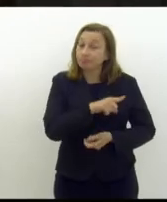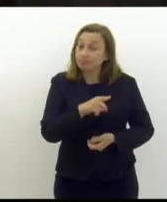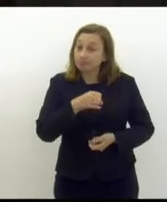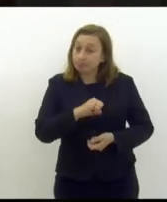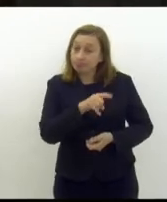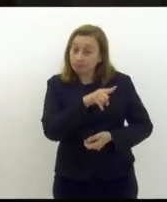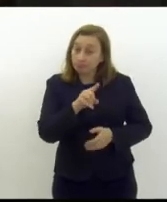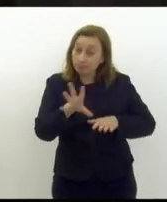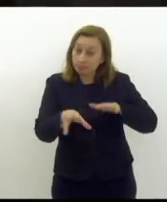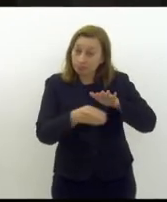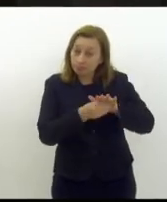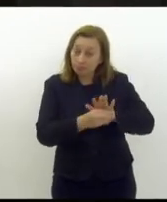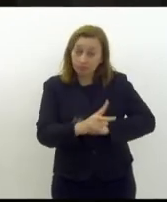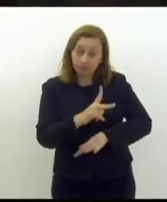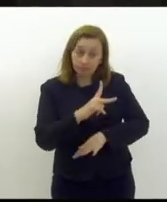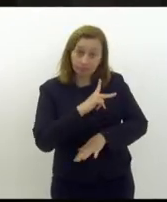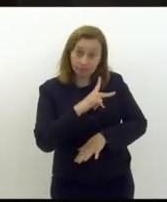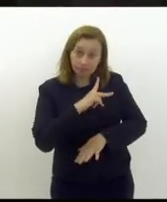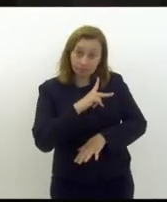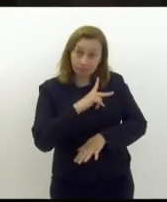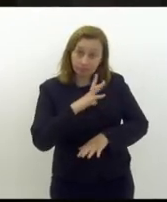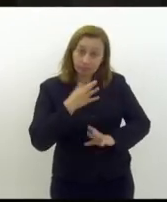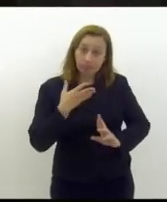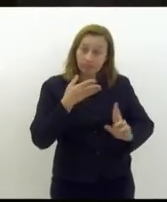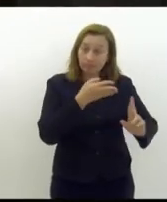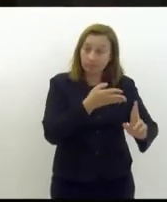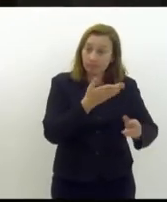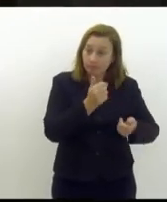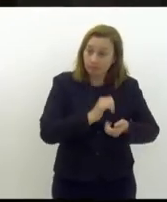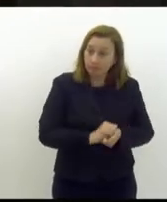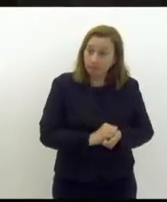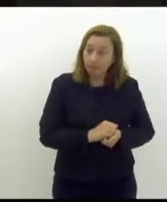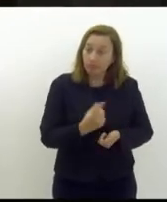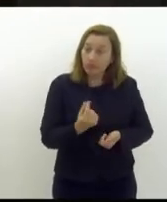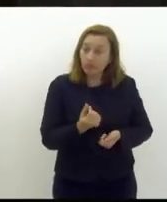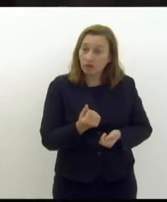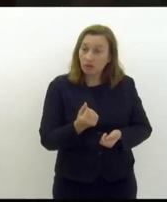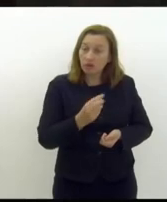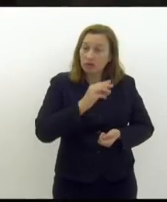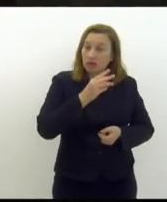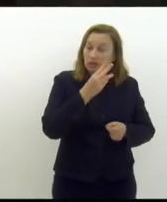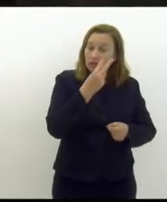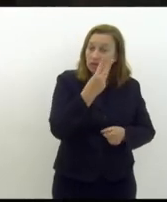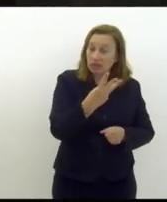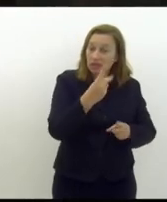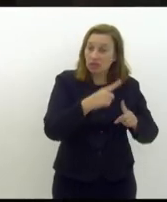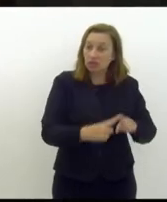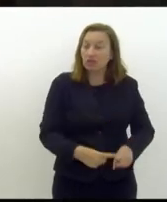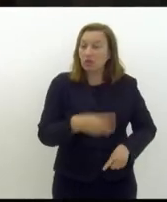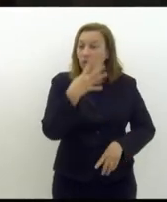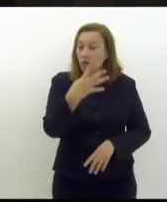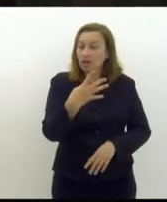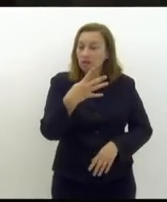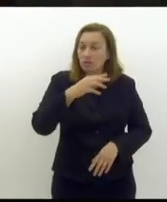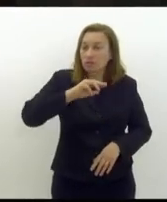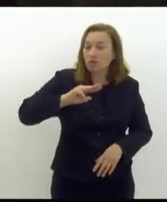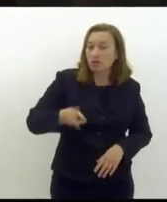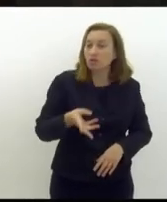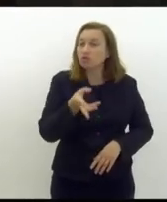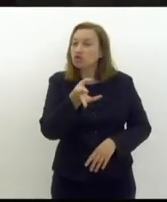emendas fossem individuais representaria o valor de 3,4 milhões de reais